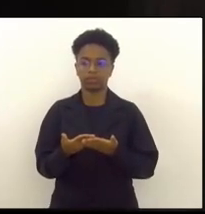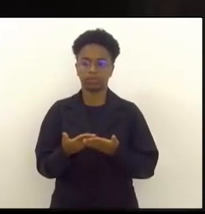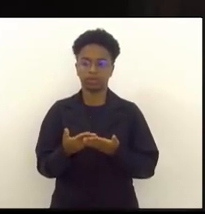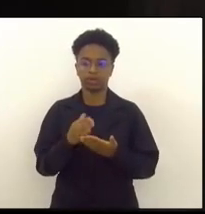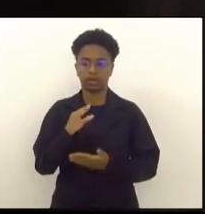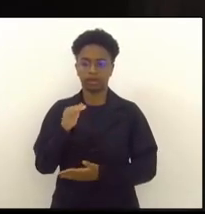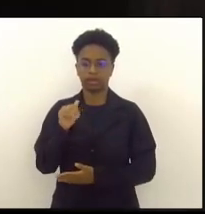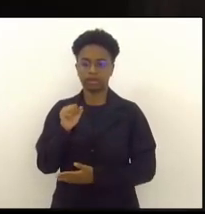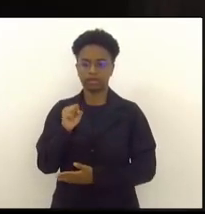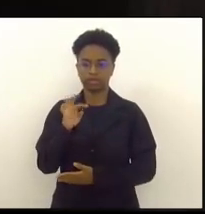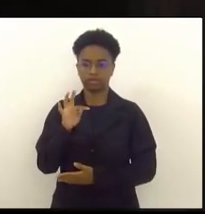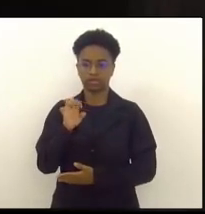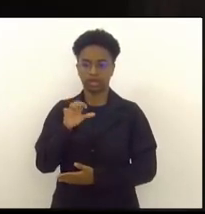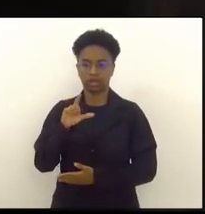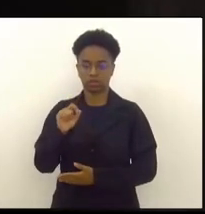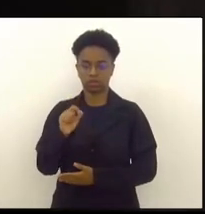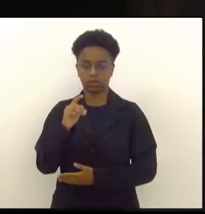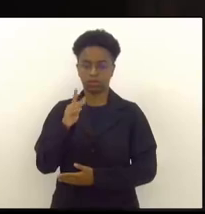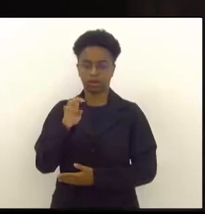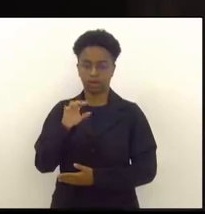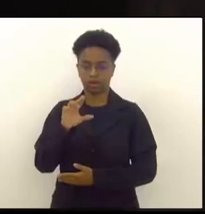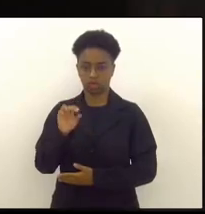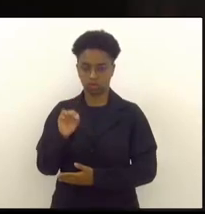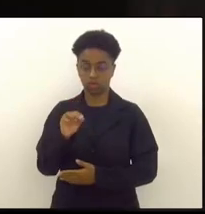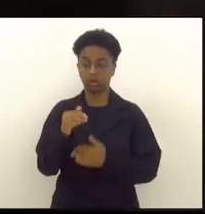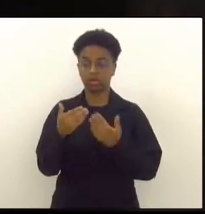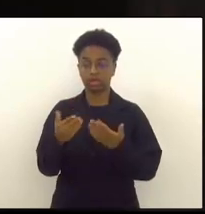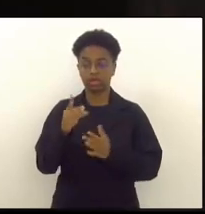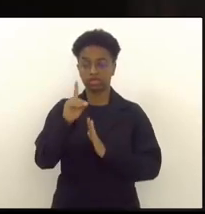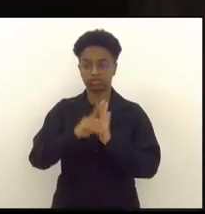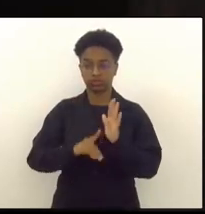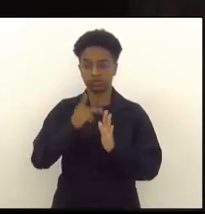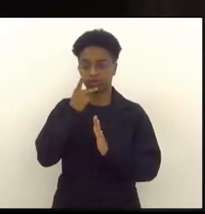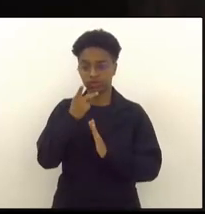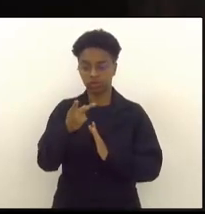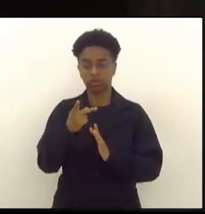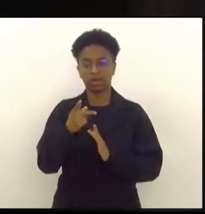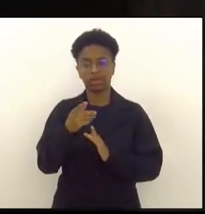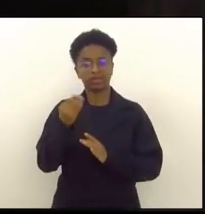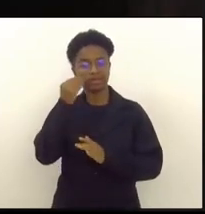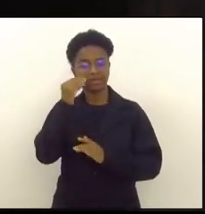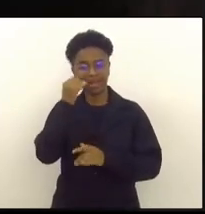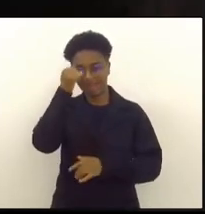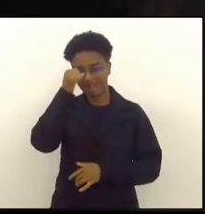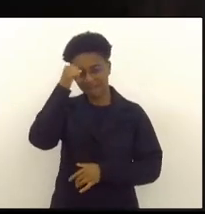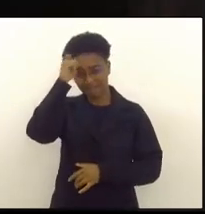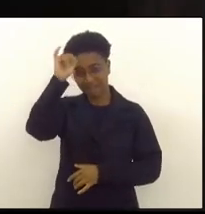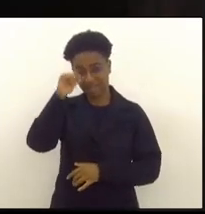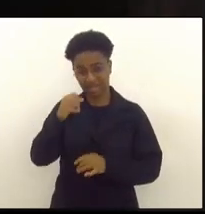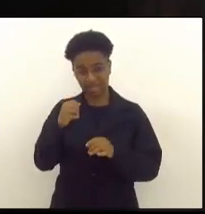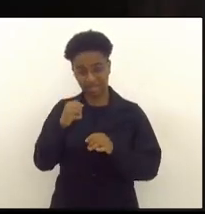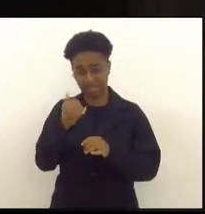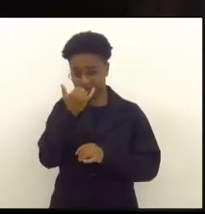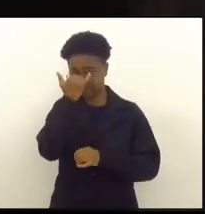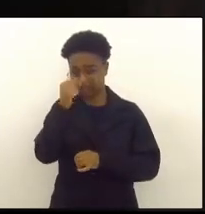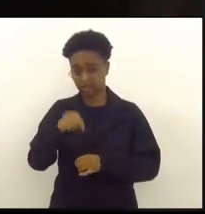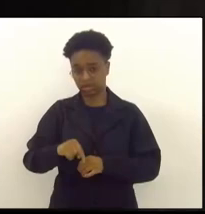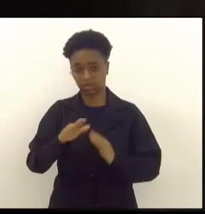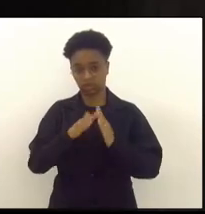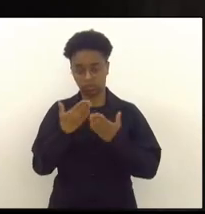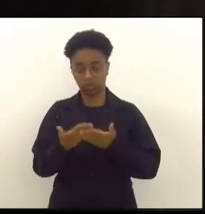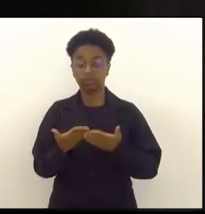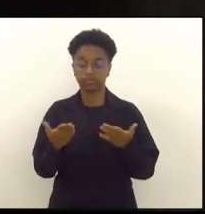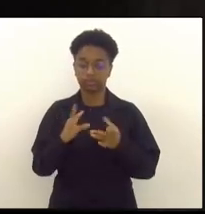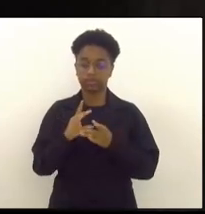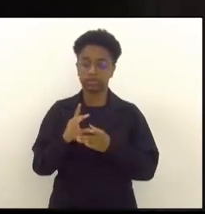Castelo Branco. A diretora falou, eu falei, queria fazer um trabalho de prevenção de acidentes aqui no colégio. Ela me permitiu, eu comecei a fazer o